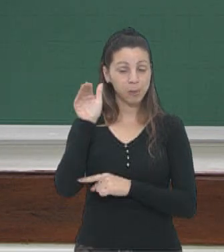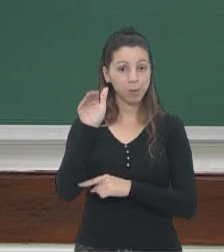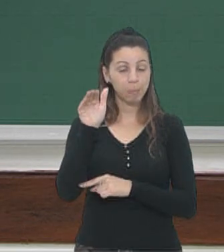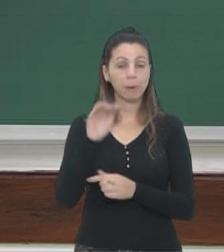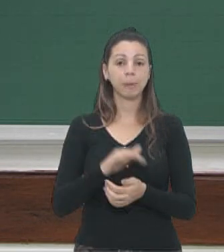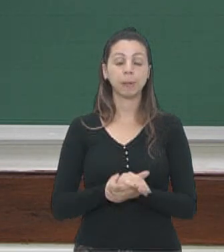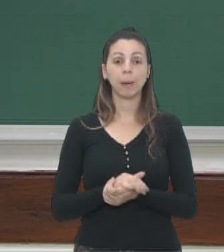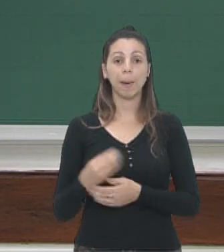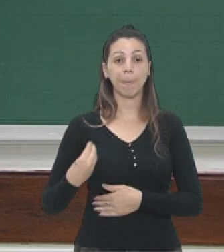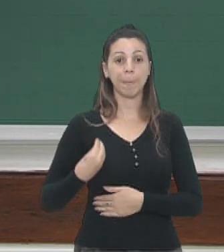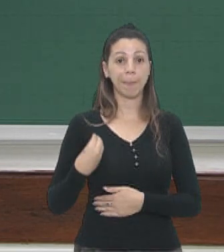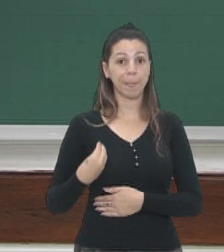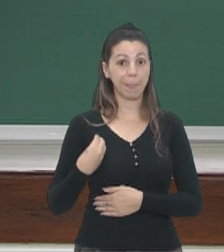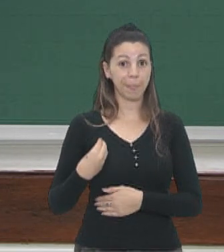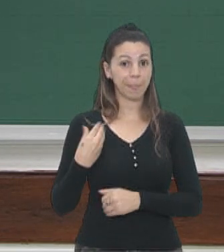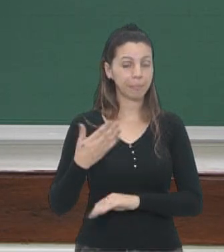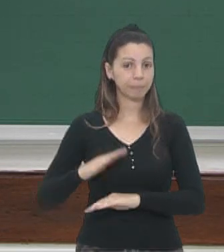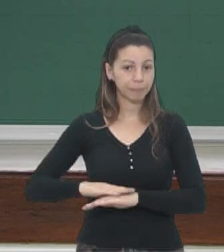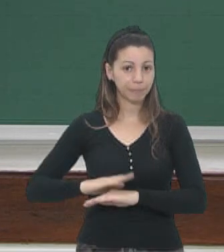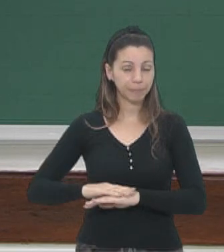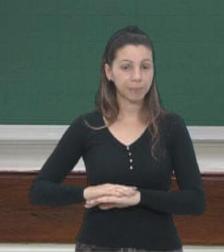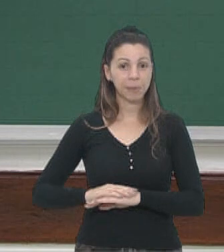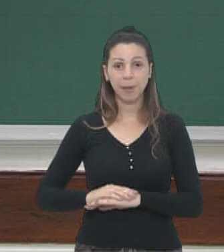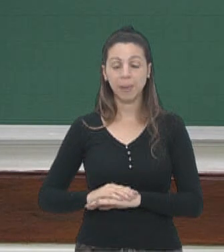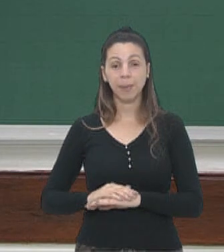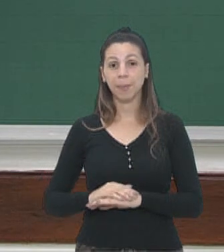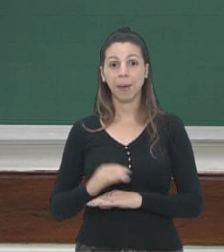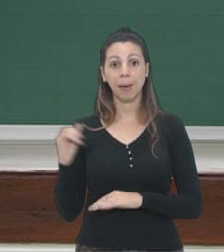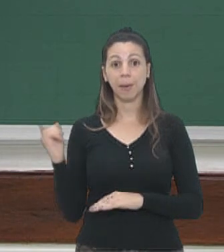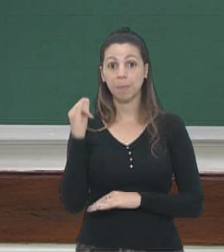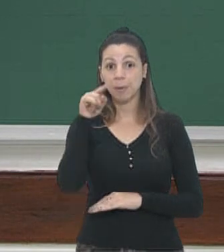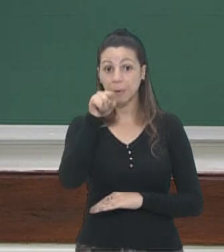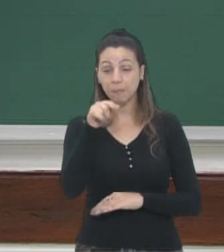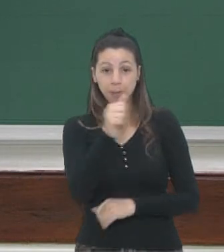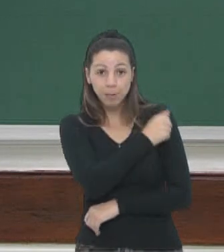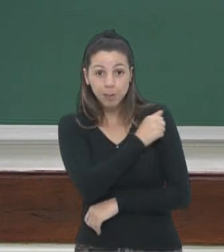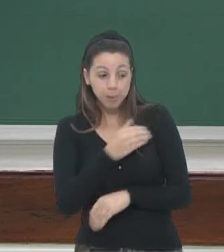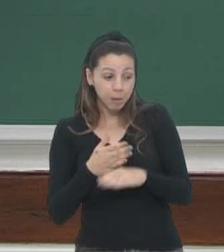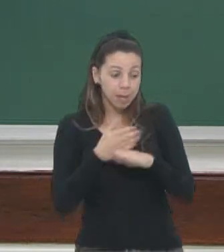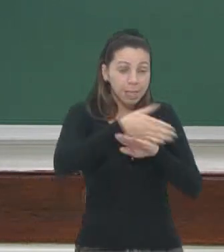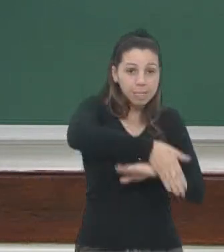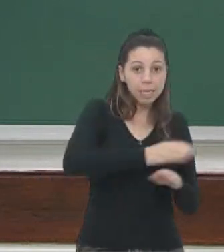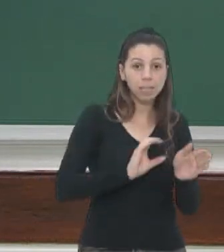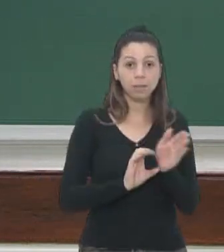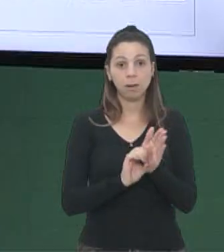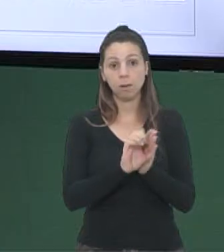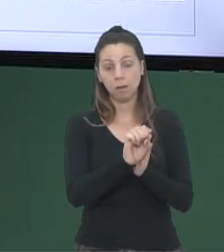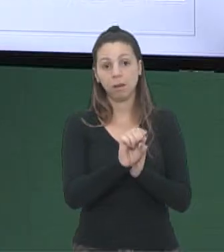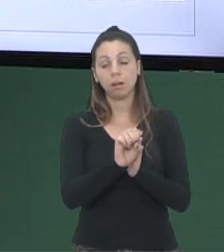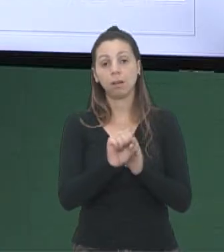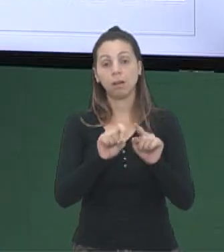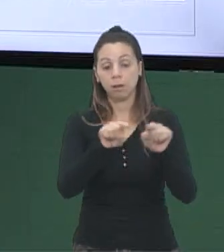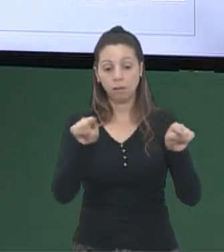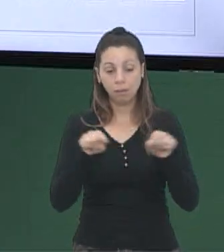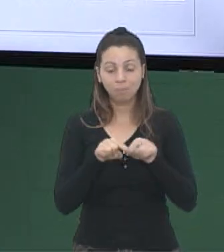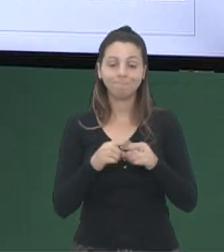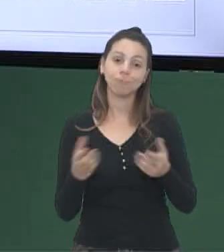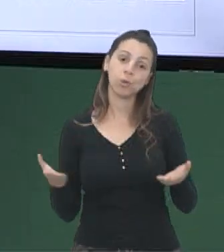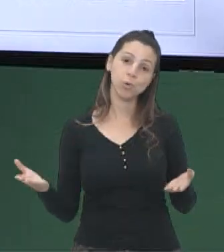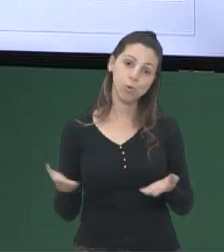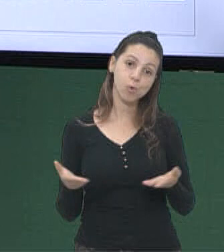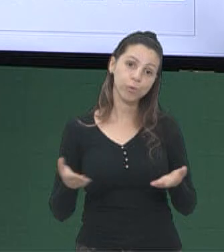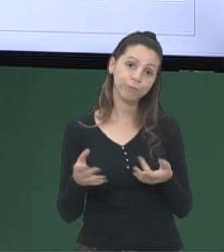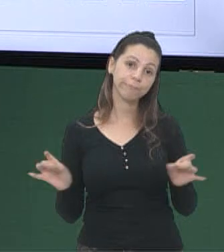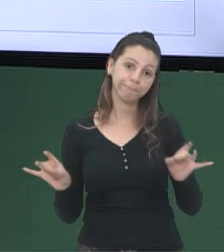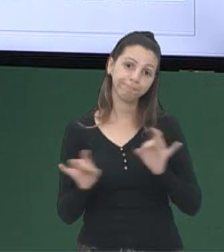importante você, estudante, fazer acesso ao Google Classroom, que é esse ambiente virtual. Nós estamos já concluindo a nossa aula de geografia